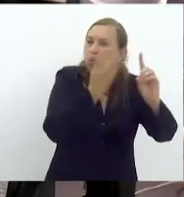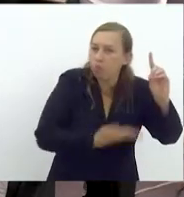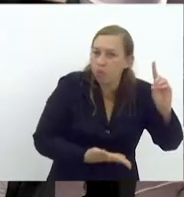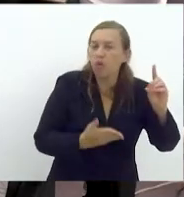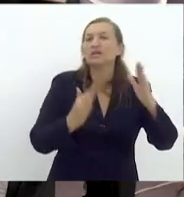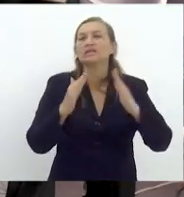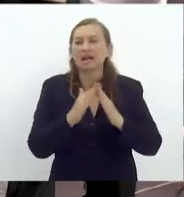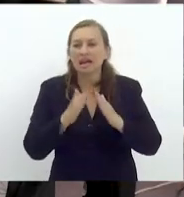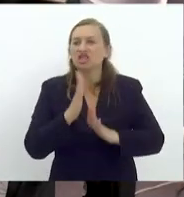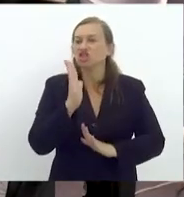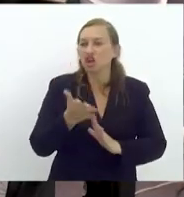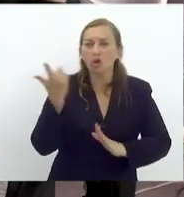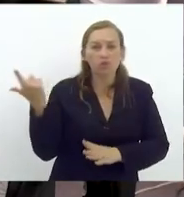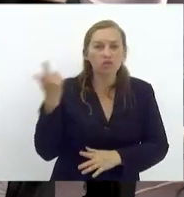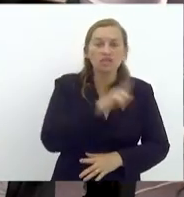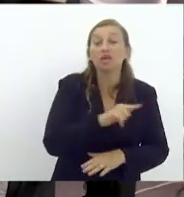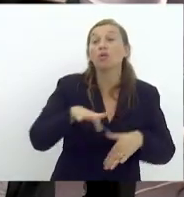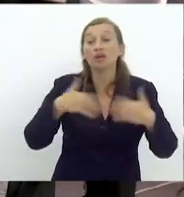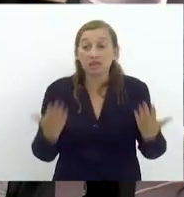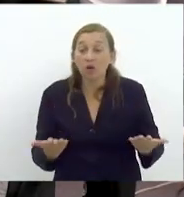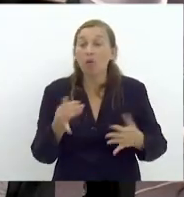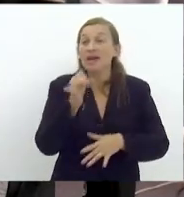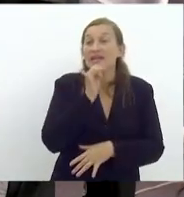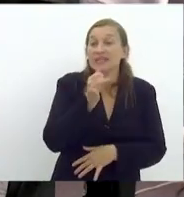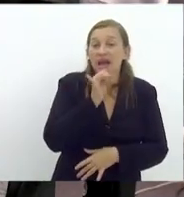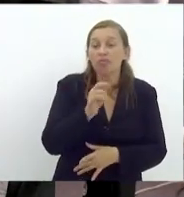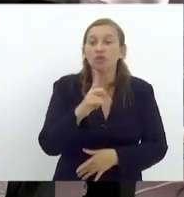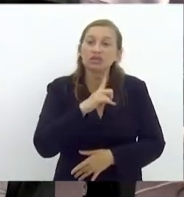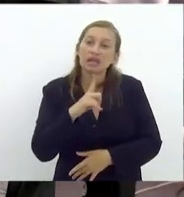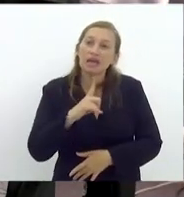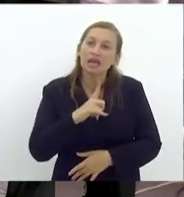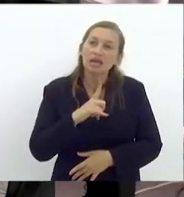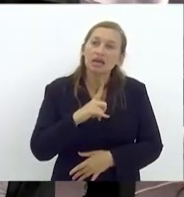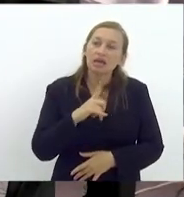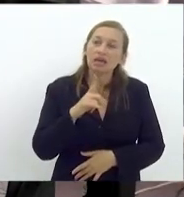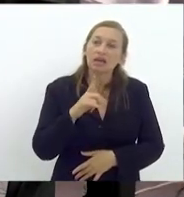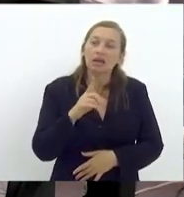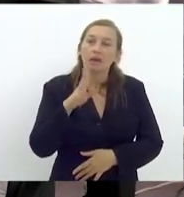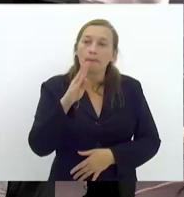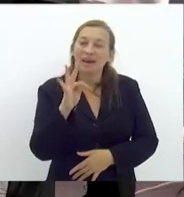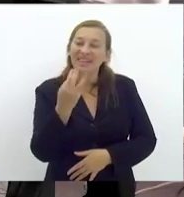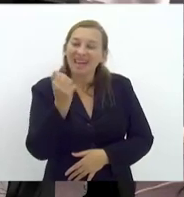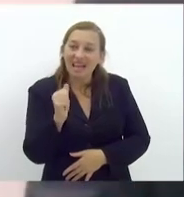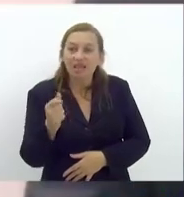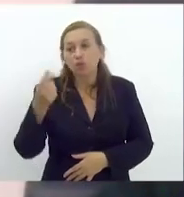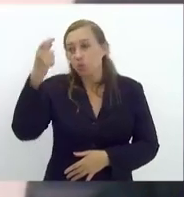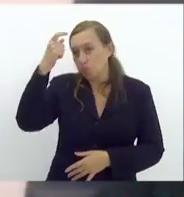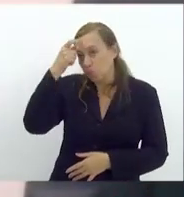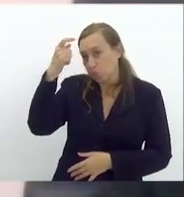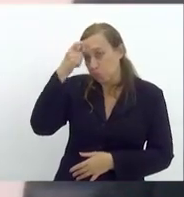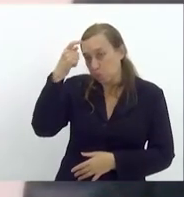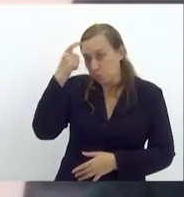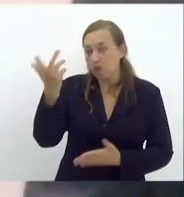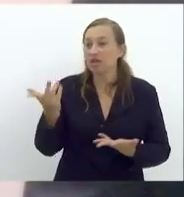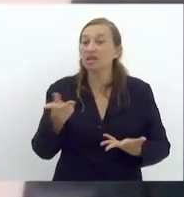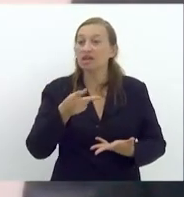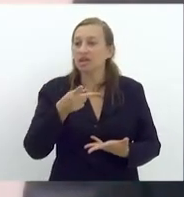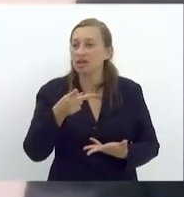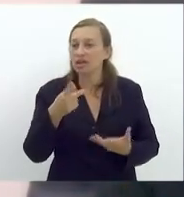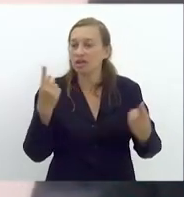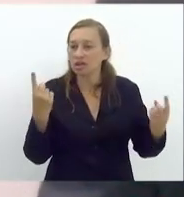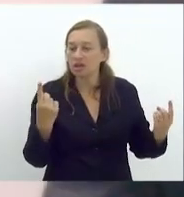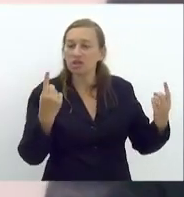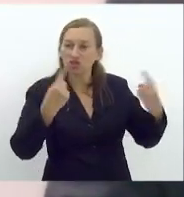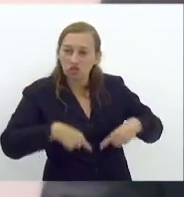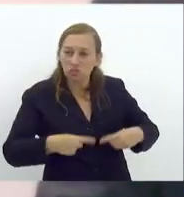já conseguiu então por exemplo tem previsão para batalha do conhecimento que é falar de hip